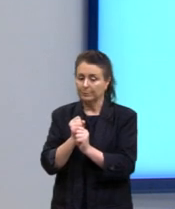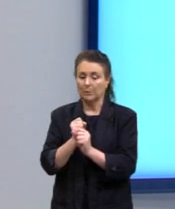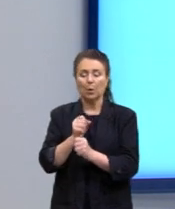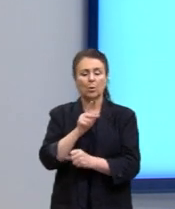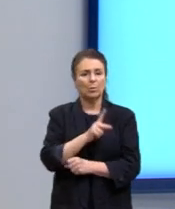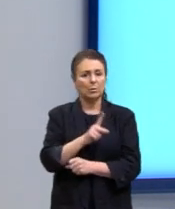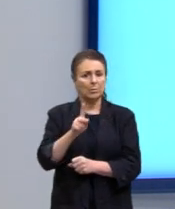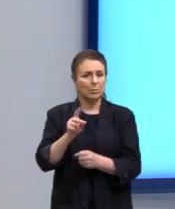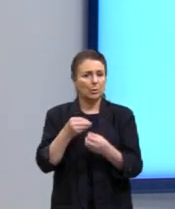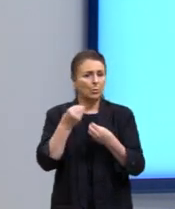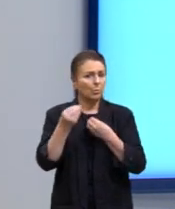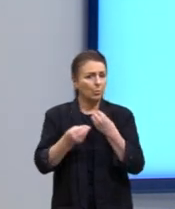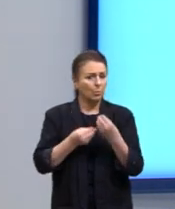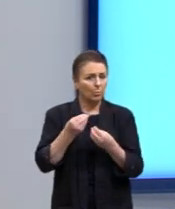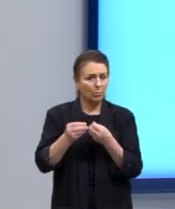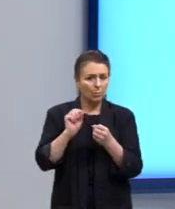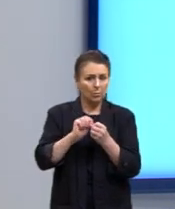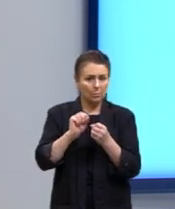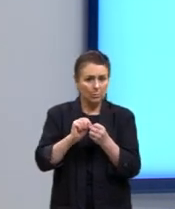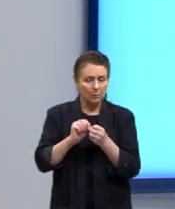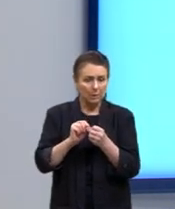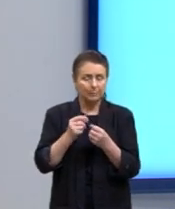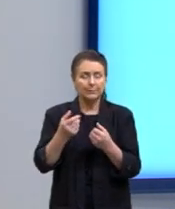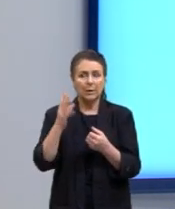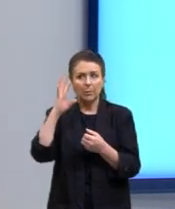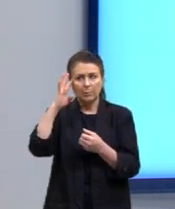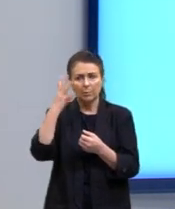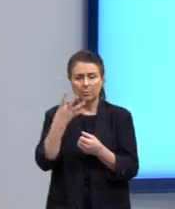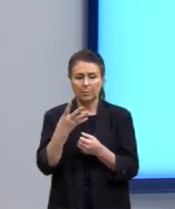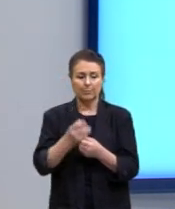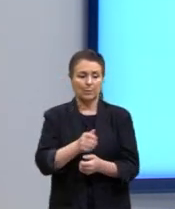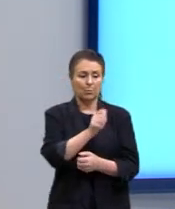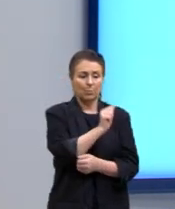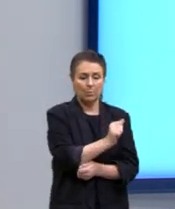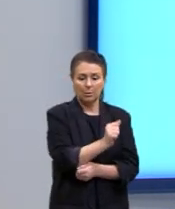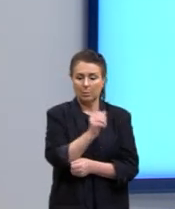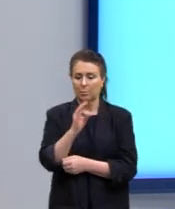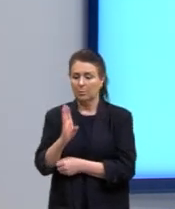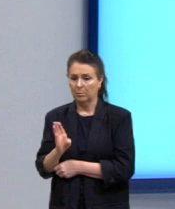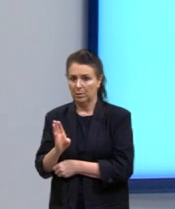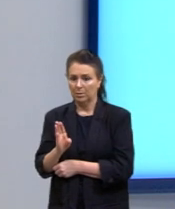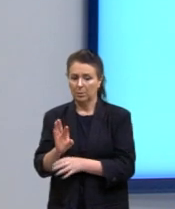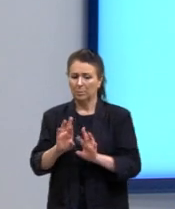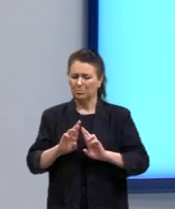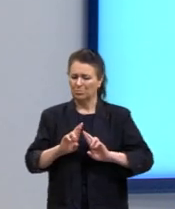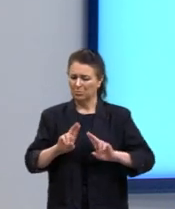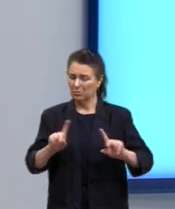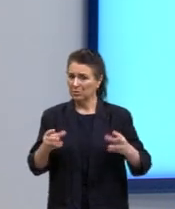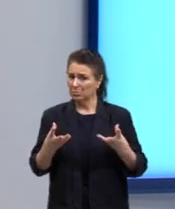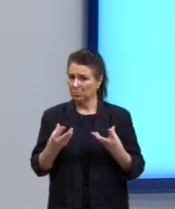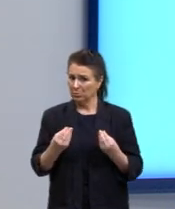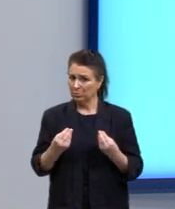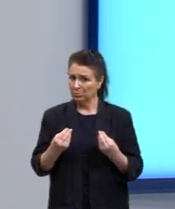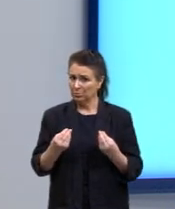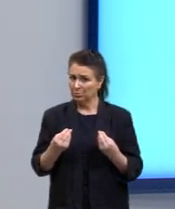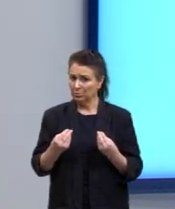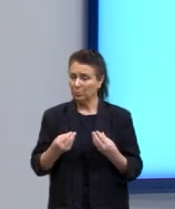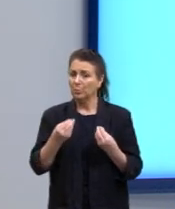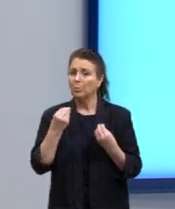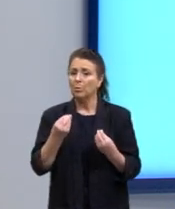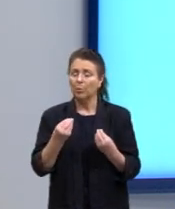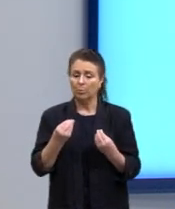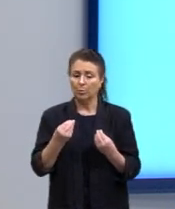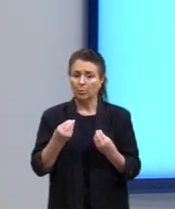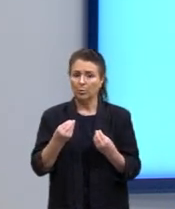ele pode concluir se a turma aí a turma B elas estão muito distantes ali uma da outra o